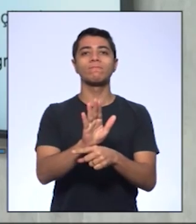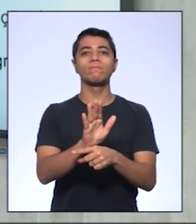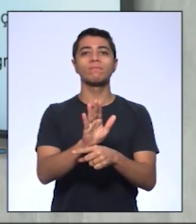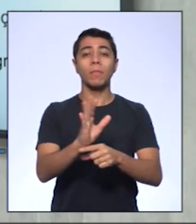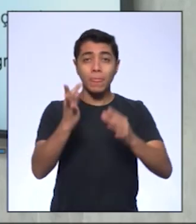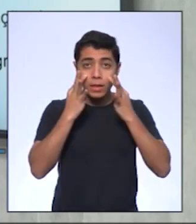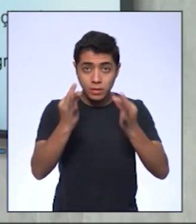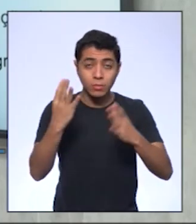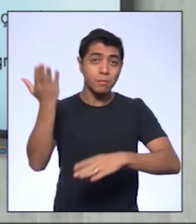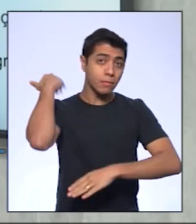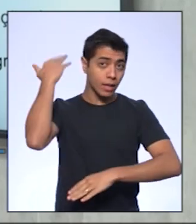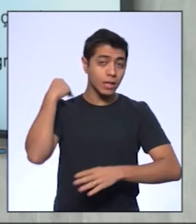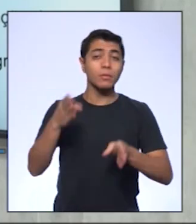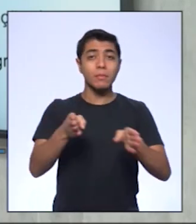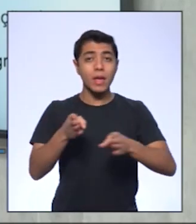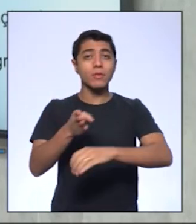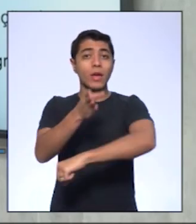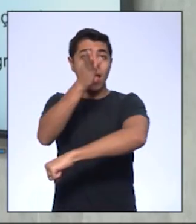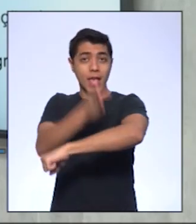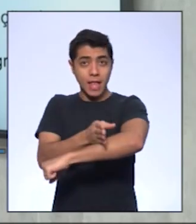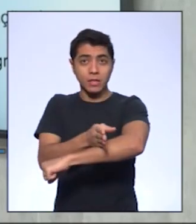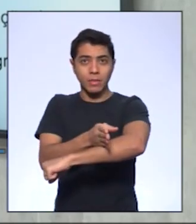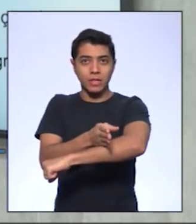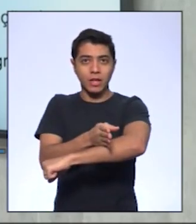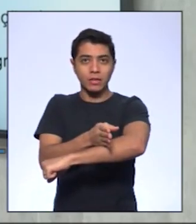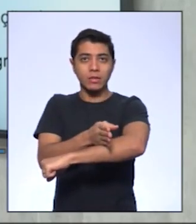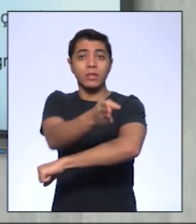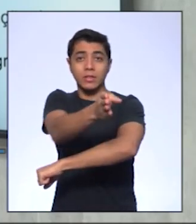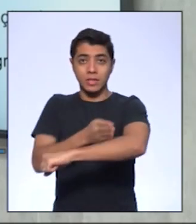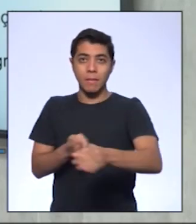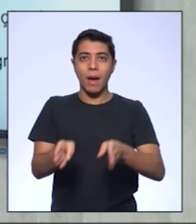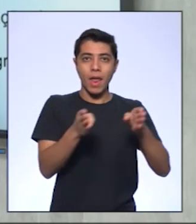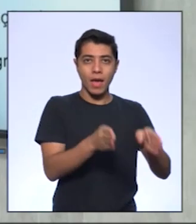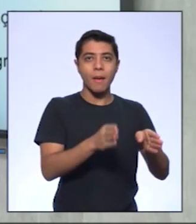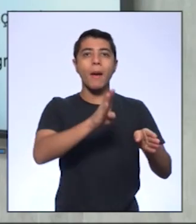A Idade Média é dividida em Alta Idade Média, Baixa Idade Média.